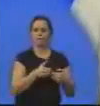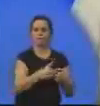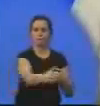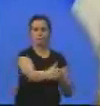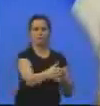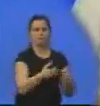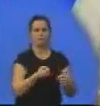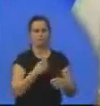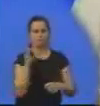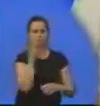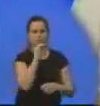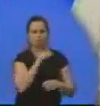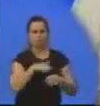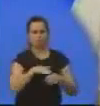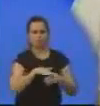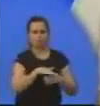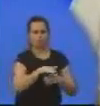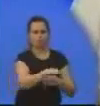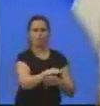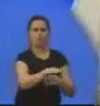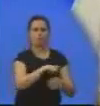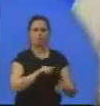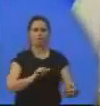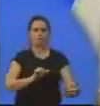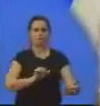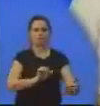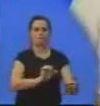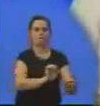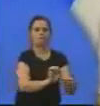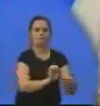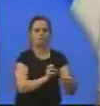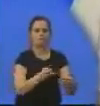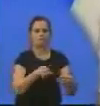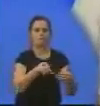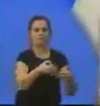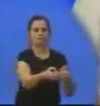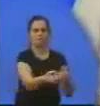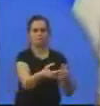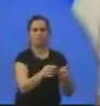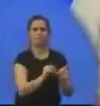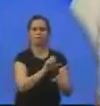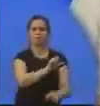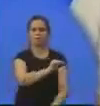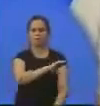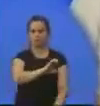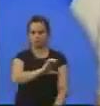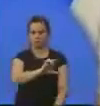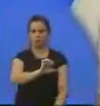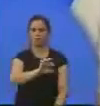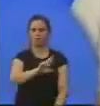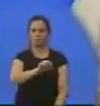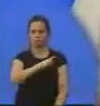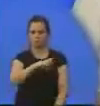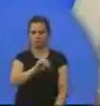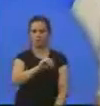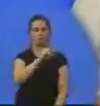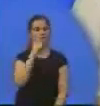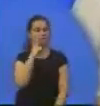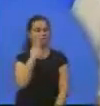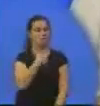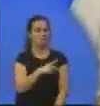Bom, velocidade, eu já tenho uma ideia, que é a derivada do espaço. E a aceleração? A aceleração vai ser a